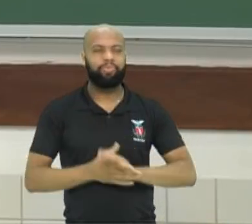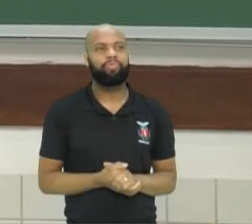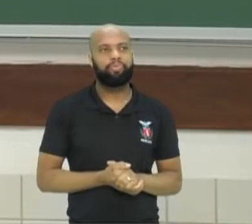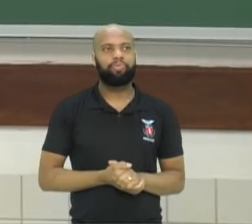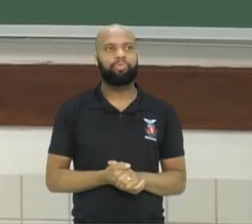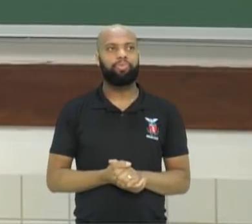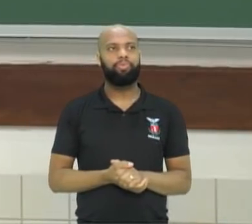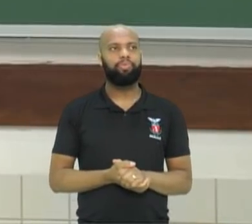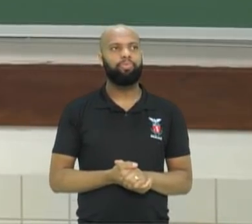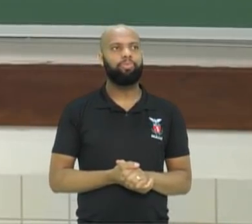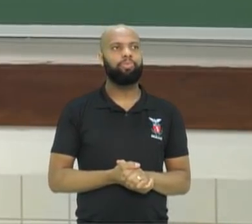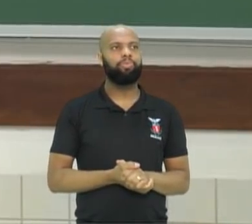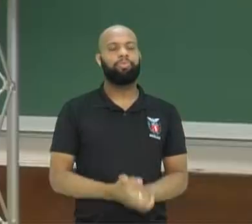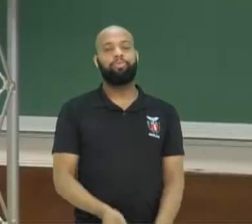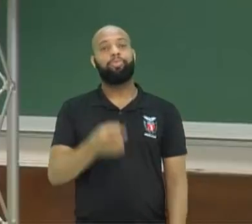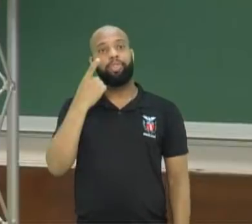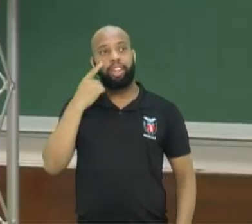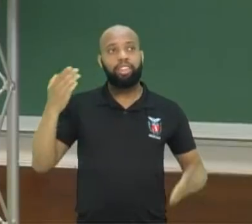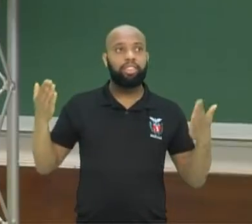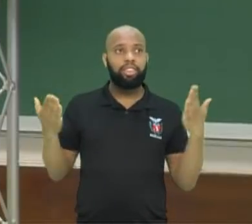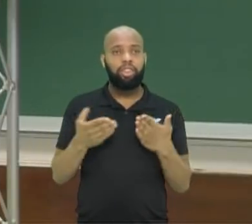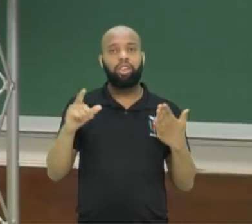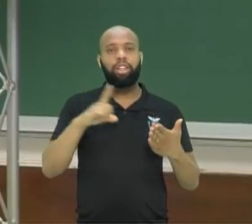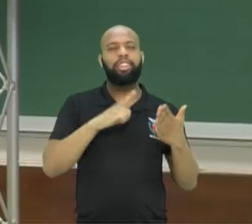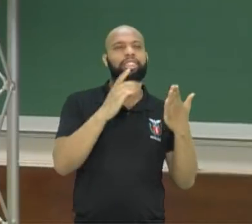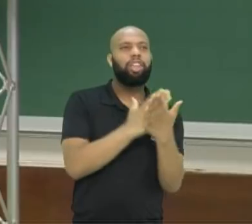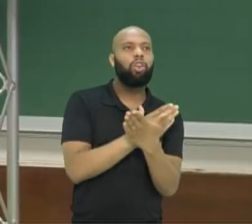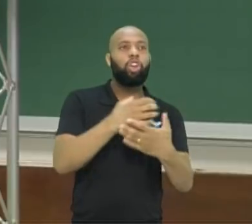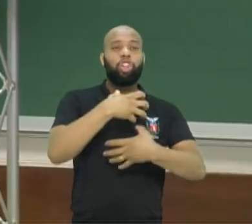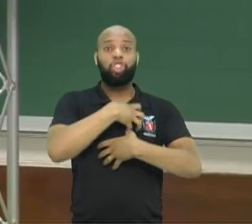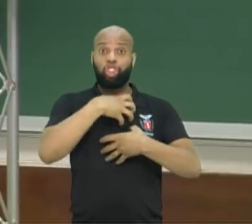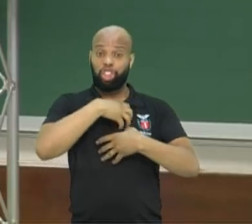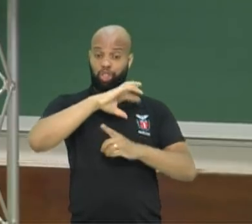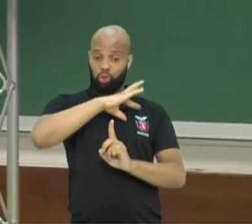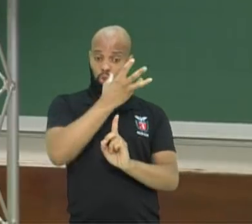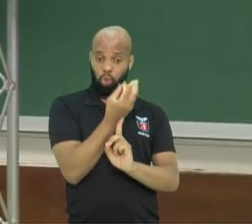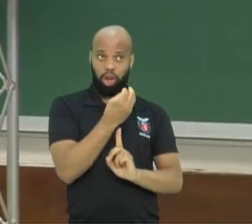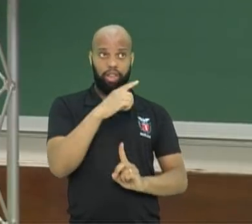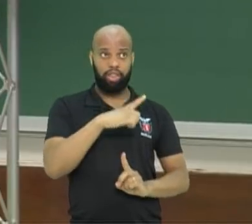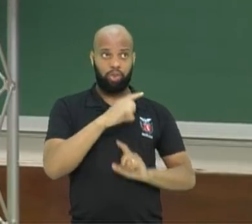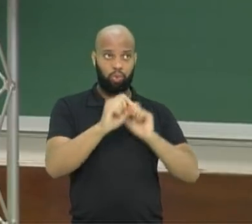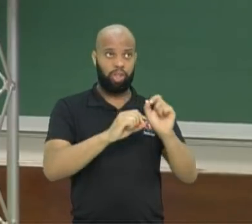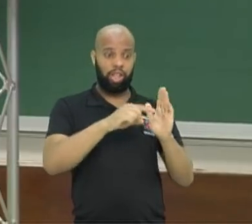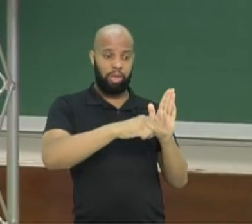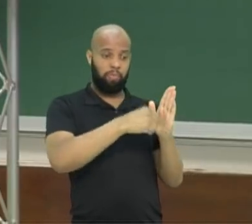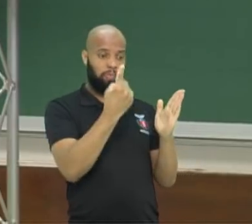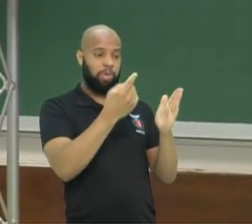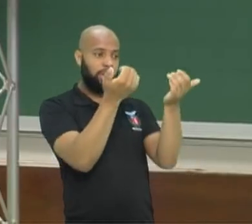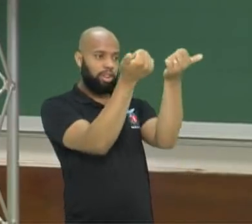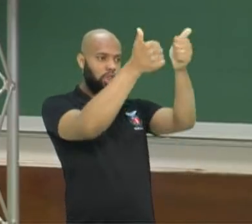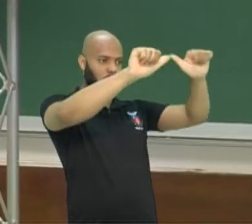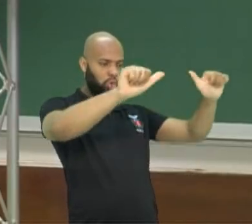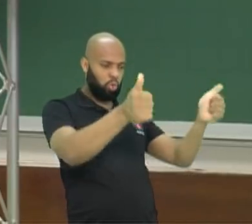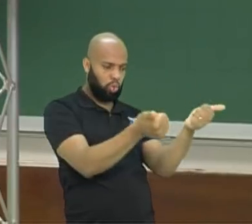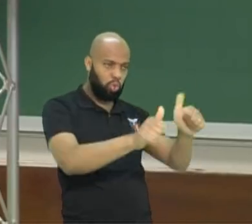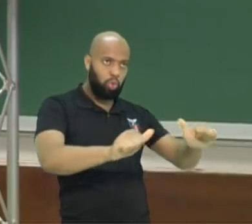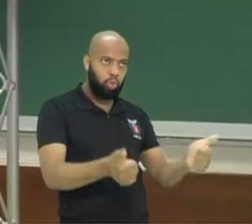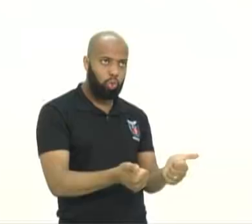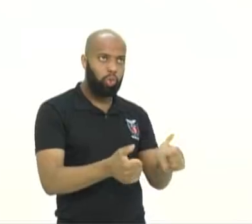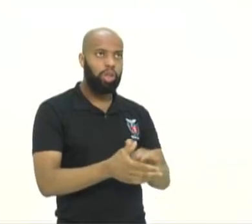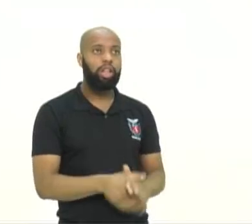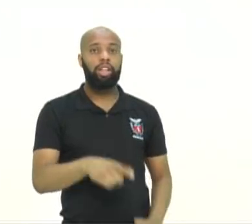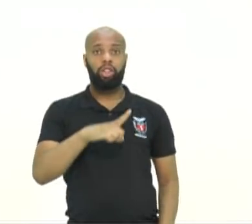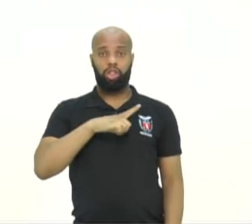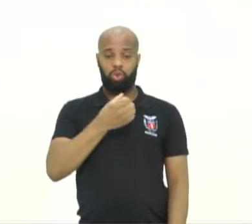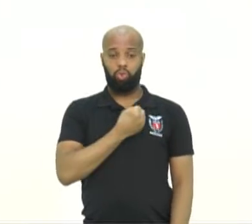vamos lá. Olha ali, agora eu tenho algumas formas de arte. Eu tenho, então, na primeira, uma escultura, na número